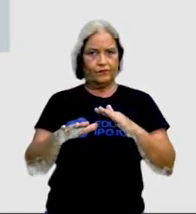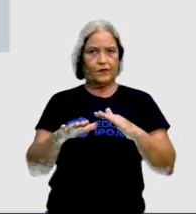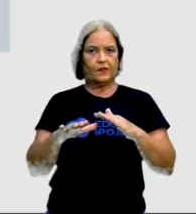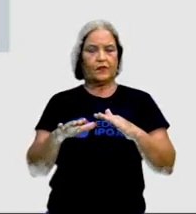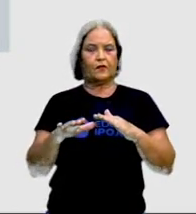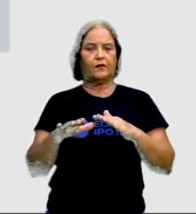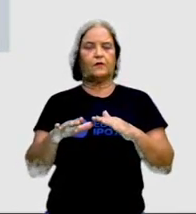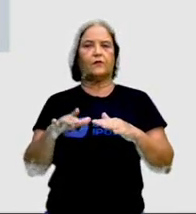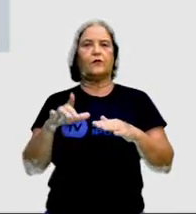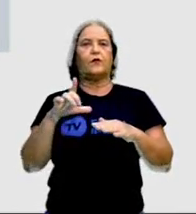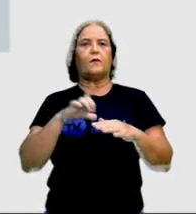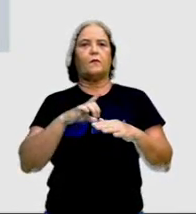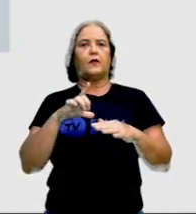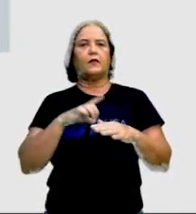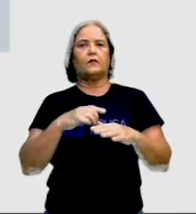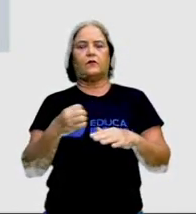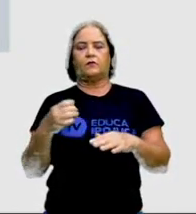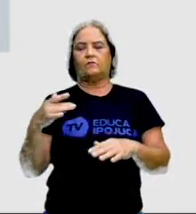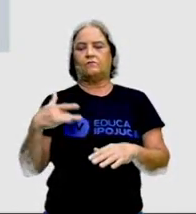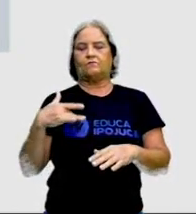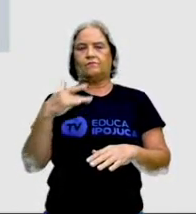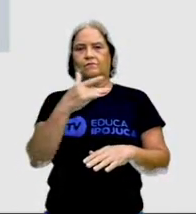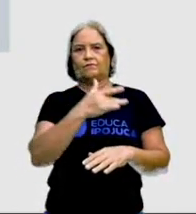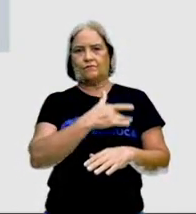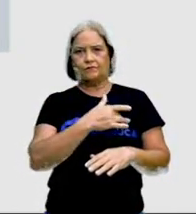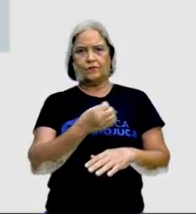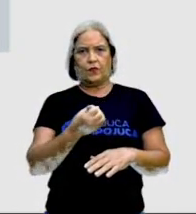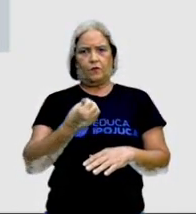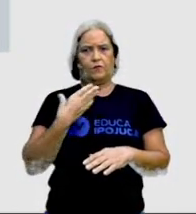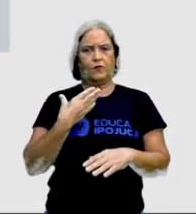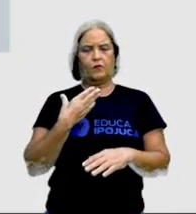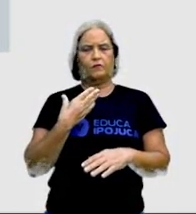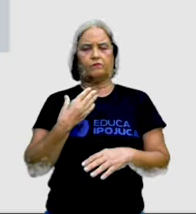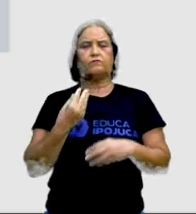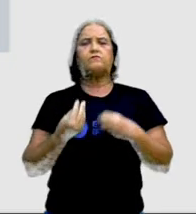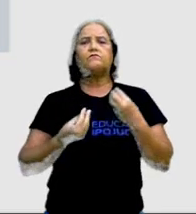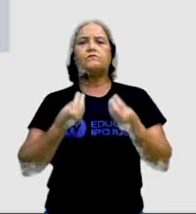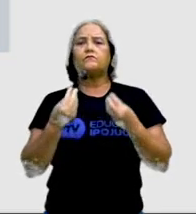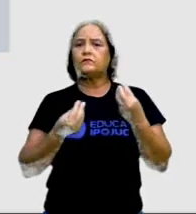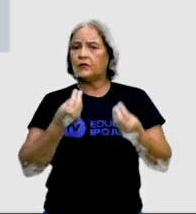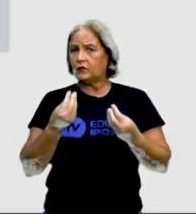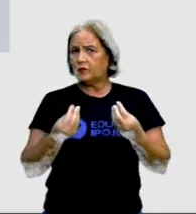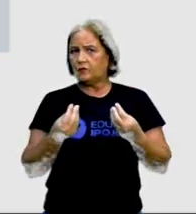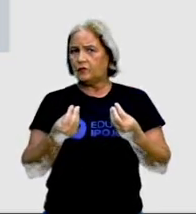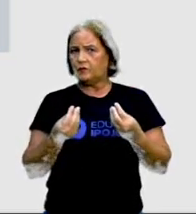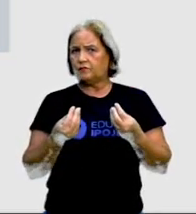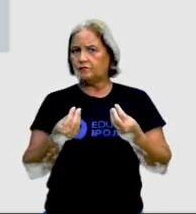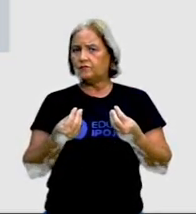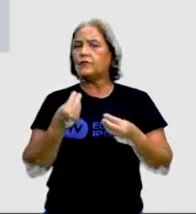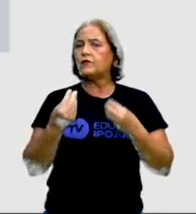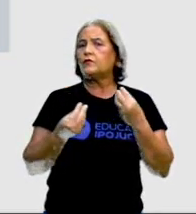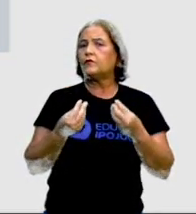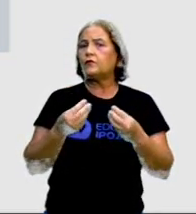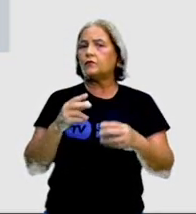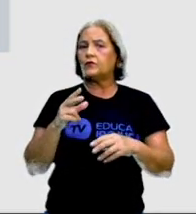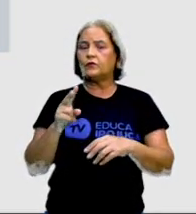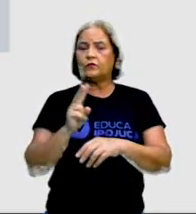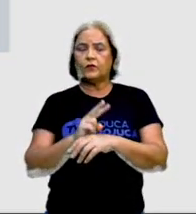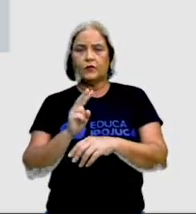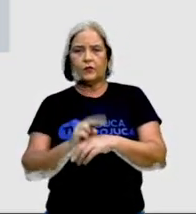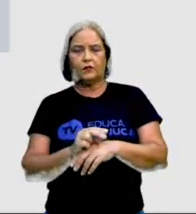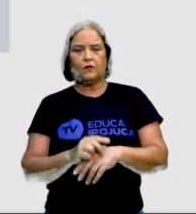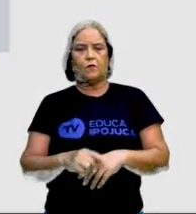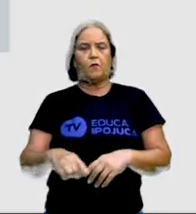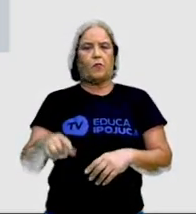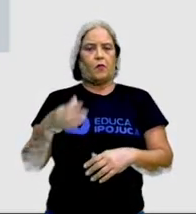para termos boa saúde. Como assim, professora? Alguns cuidados. Como assim? Tomar banho